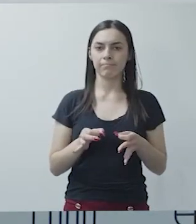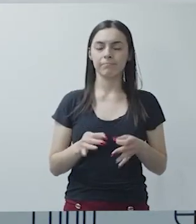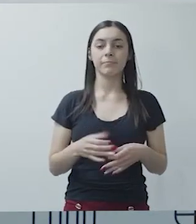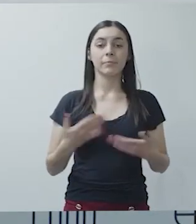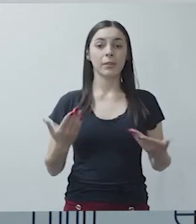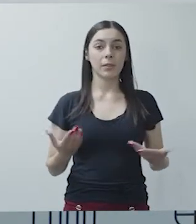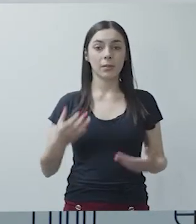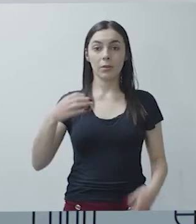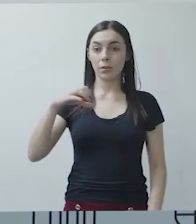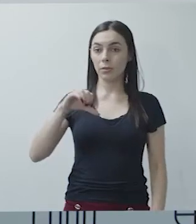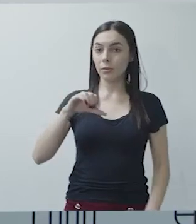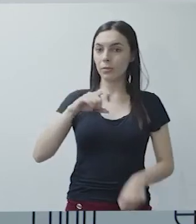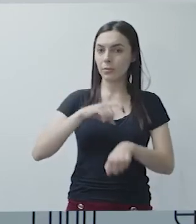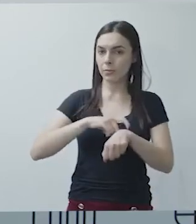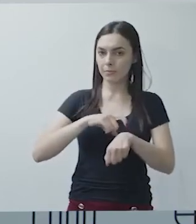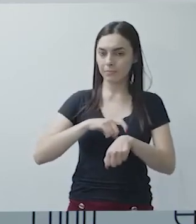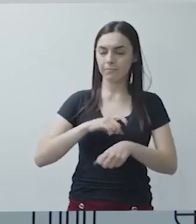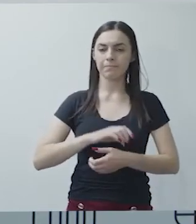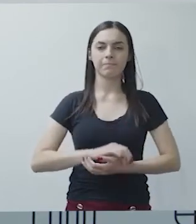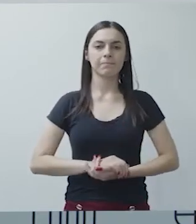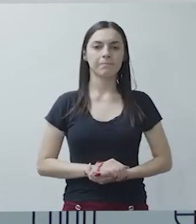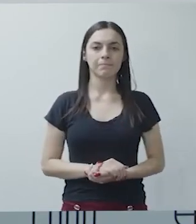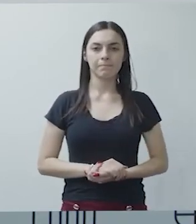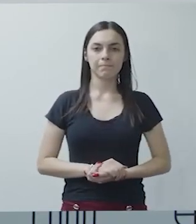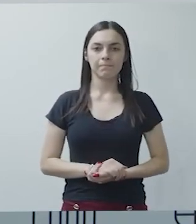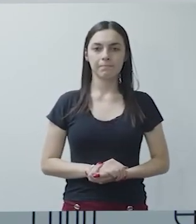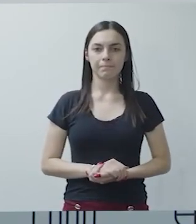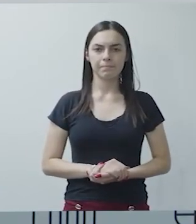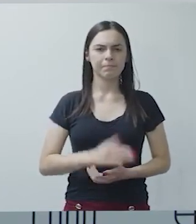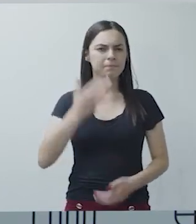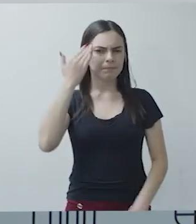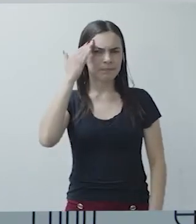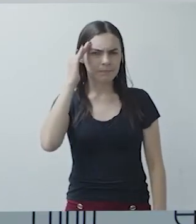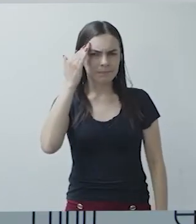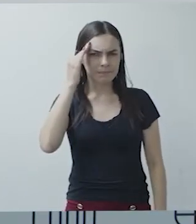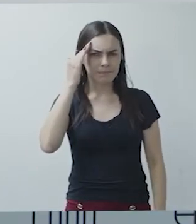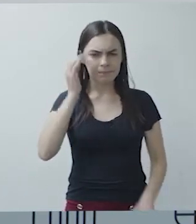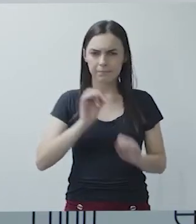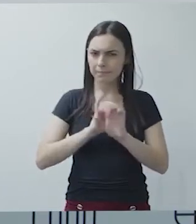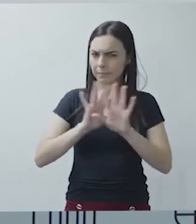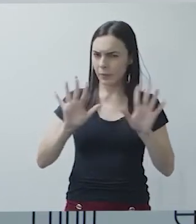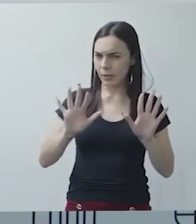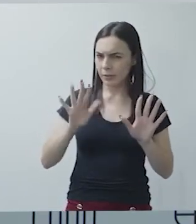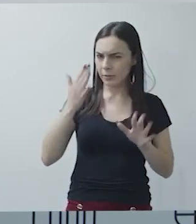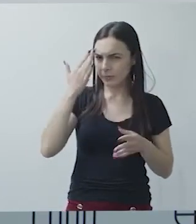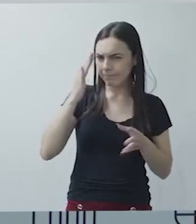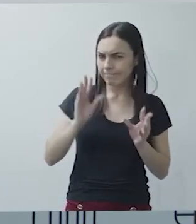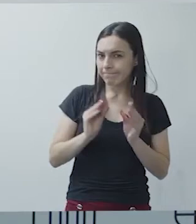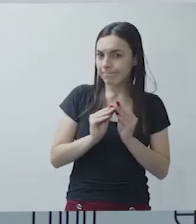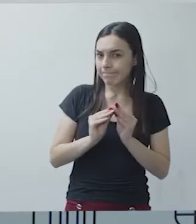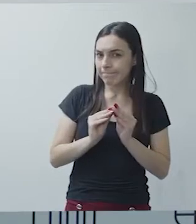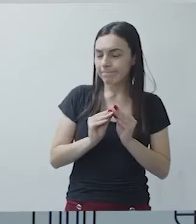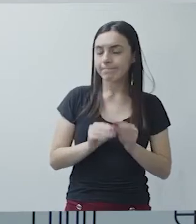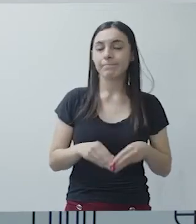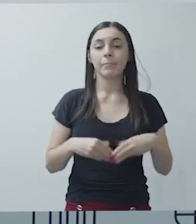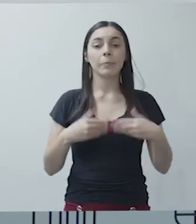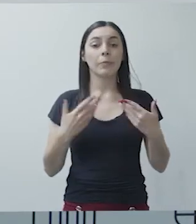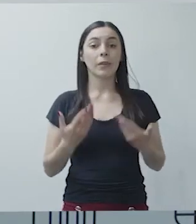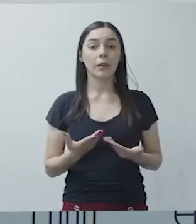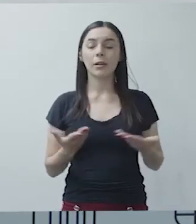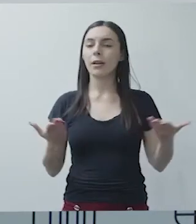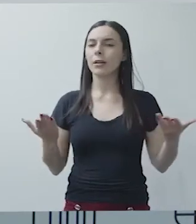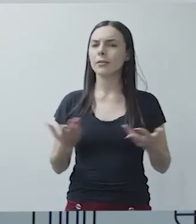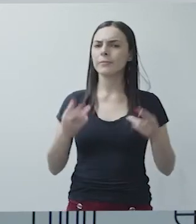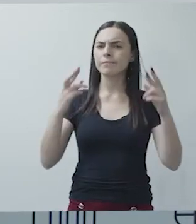seriam 9 horas. Entenderam? Compreenderam um pouquinho? Então, olha lá, nós